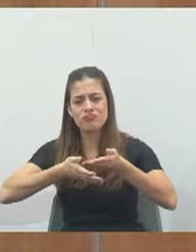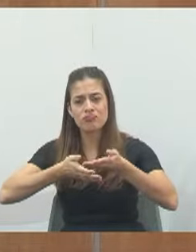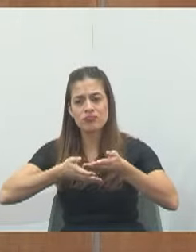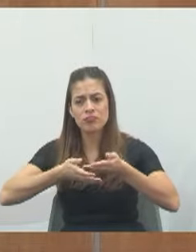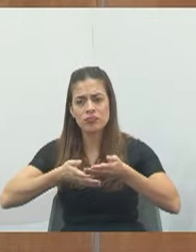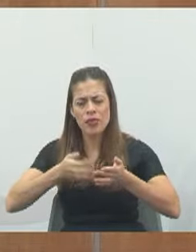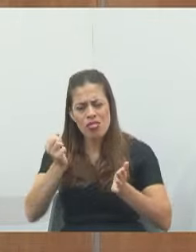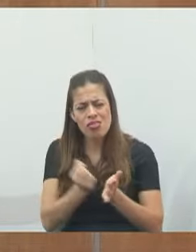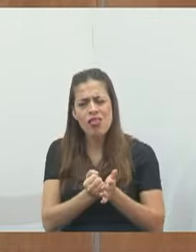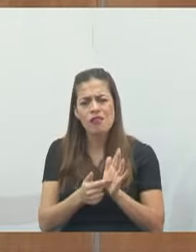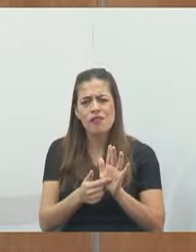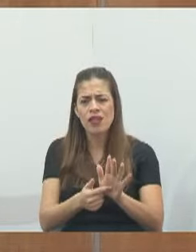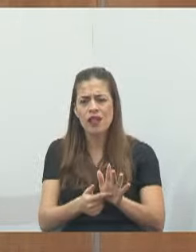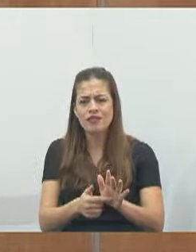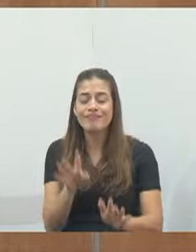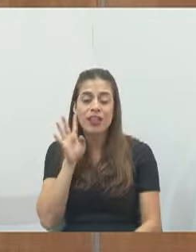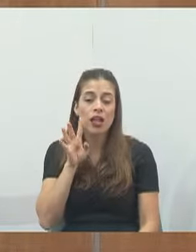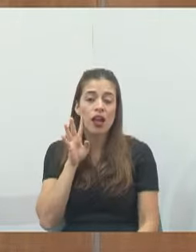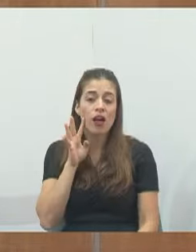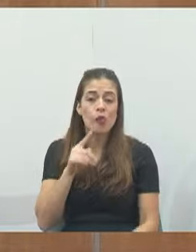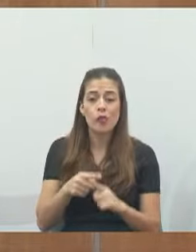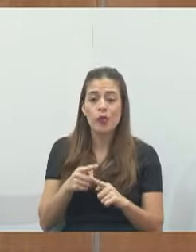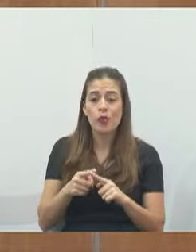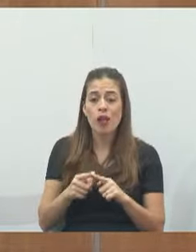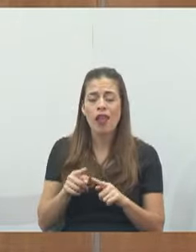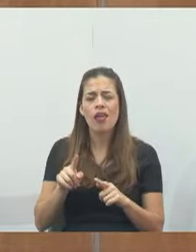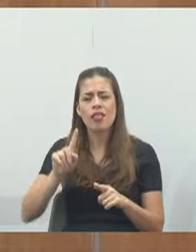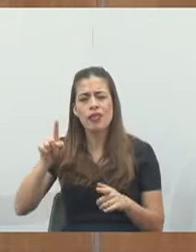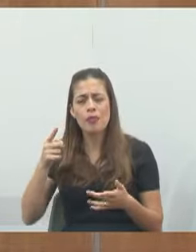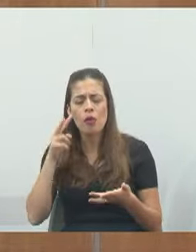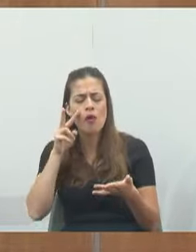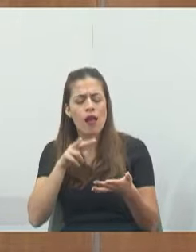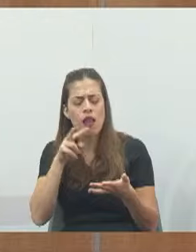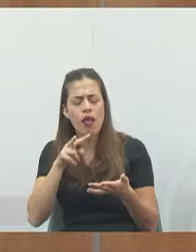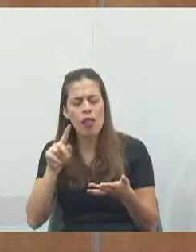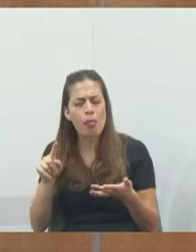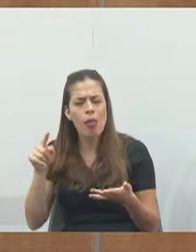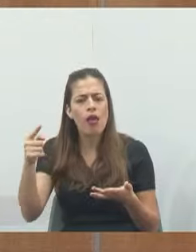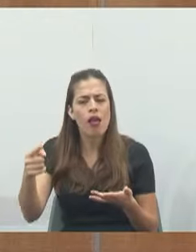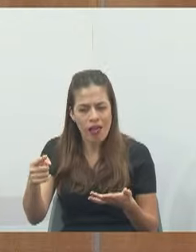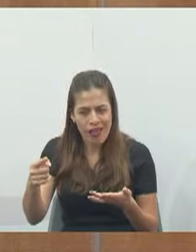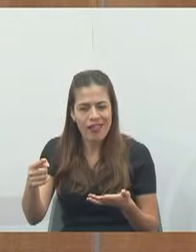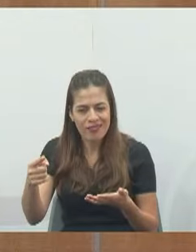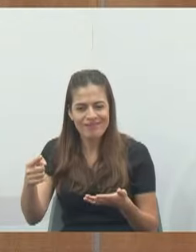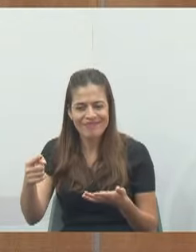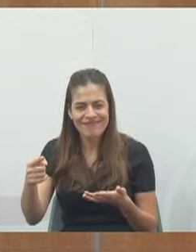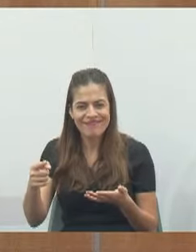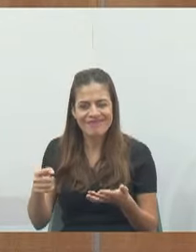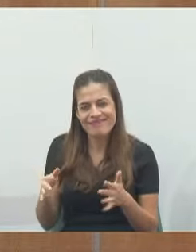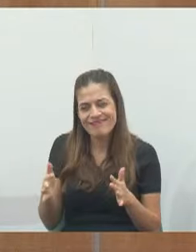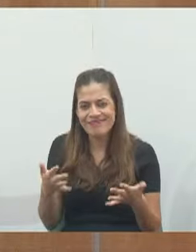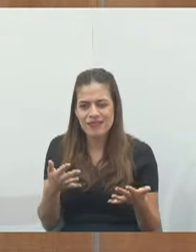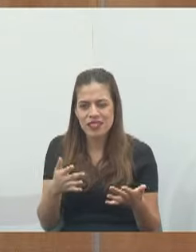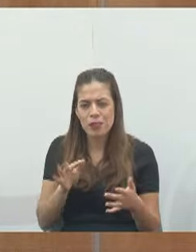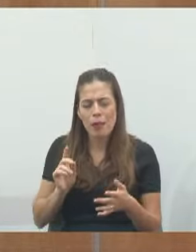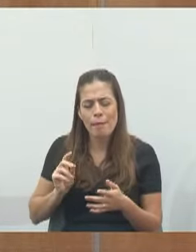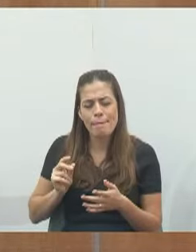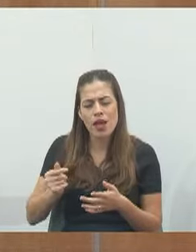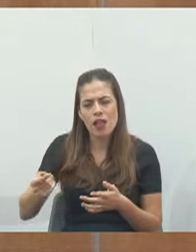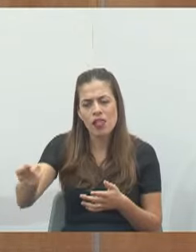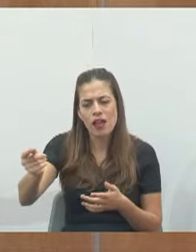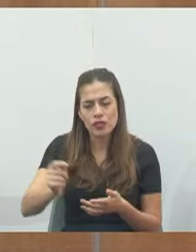isso fica registrado, então é bacana, porque dá para ser consultado de forma temporal, de certo ponto até para a